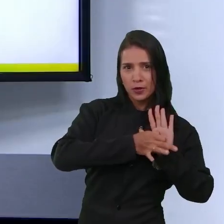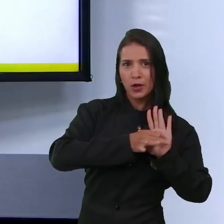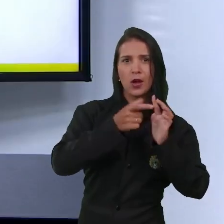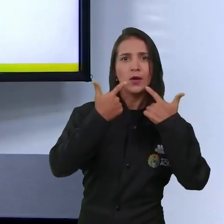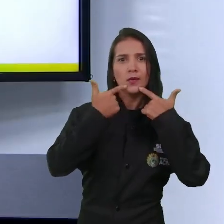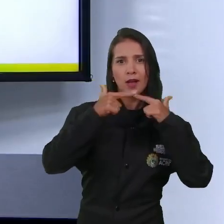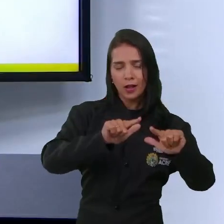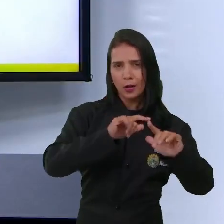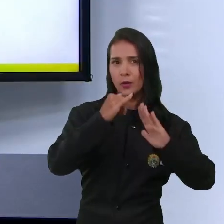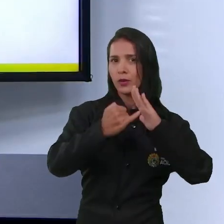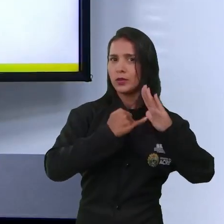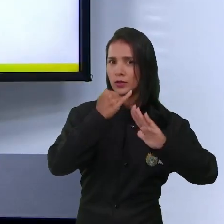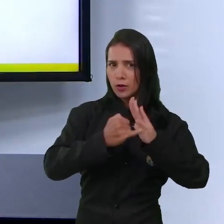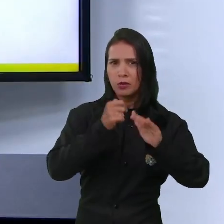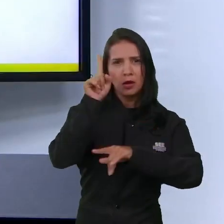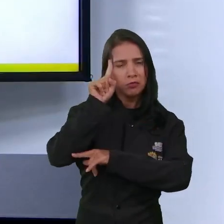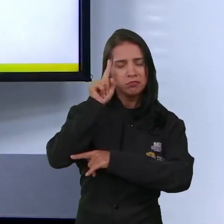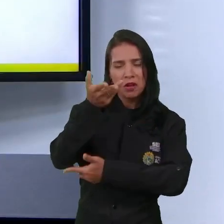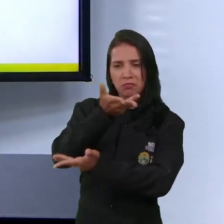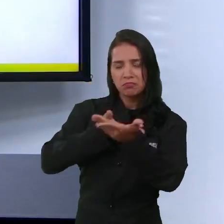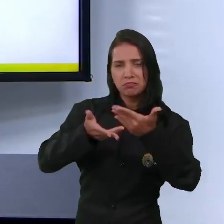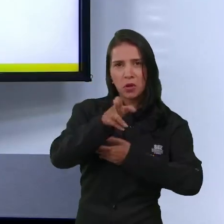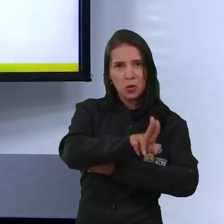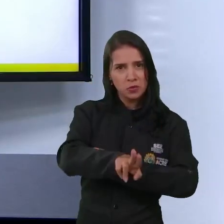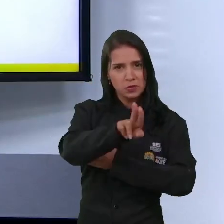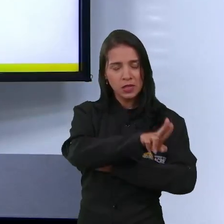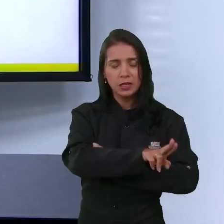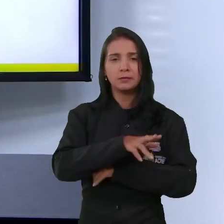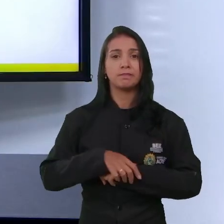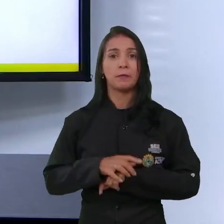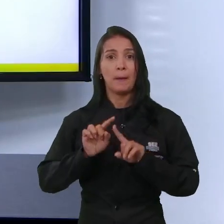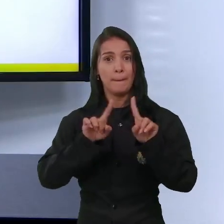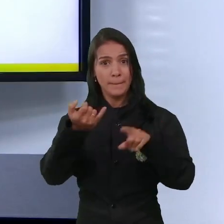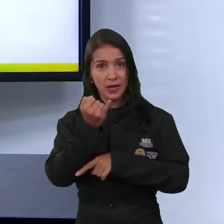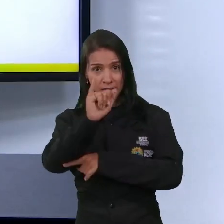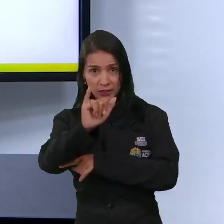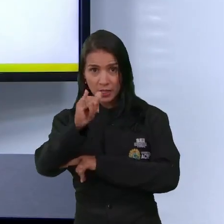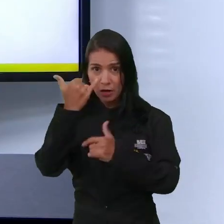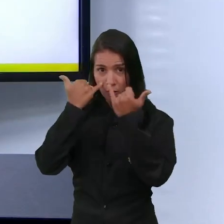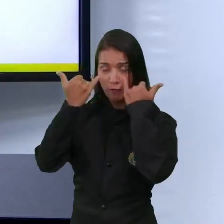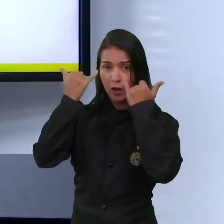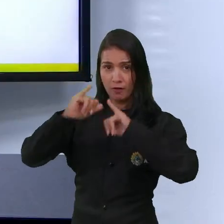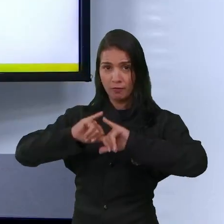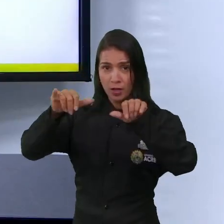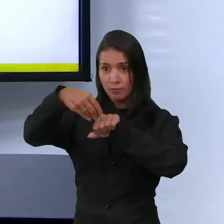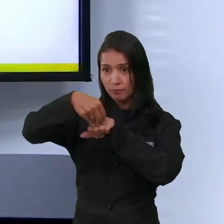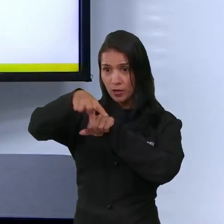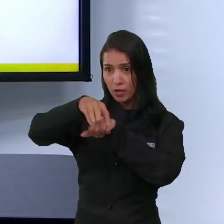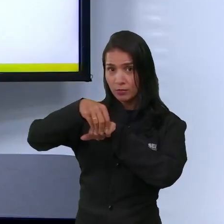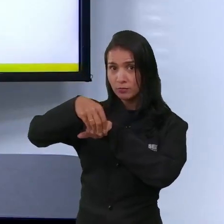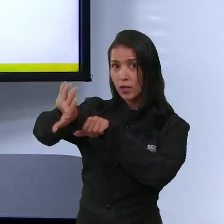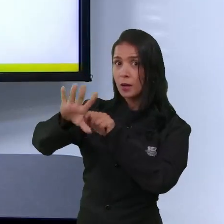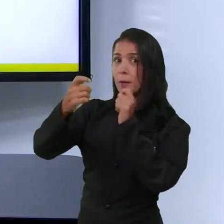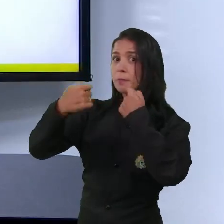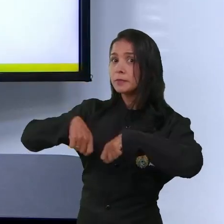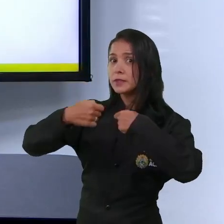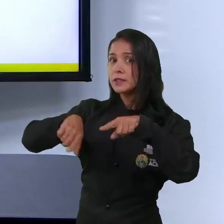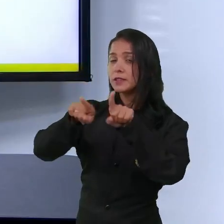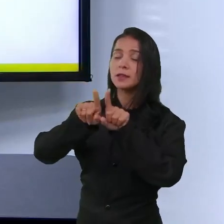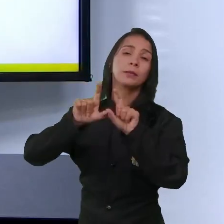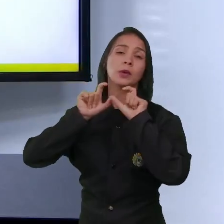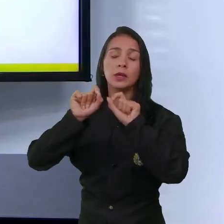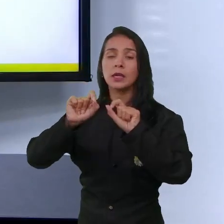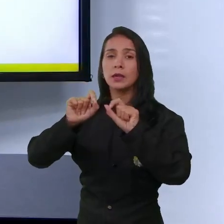é utilizada no cotidiano. Quando você vai passar algo para alguém, você precisa também prestar atenção nisso,